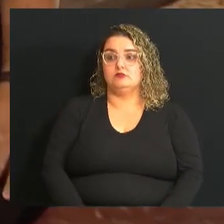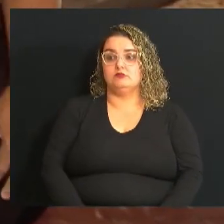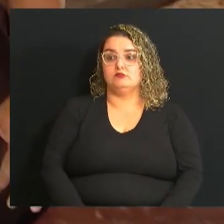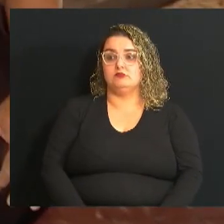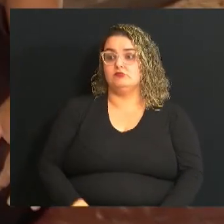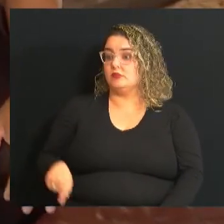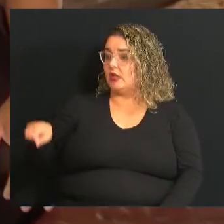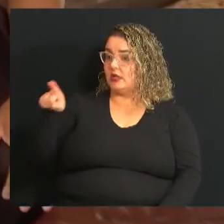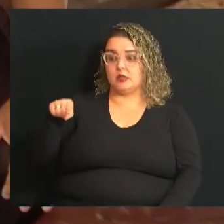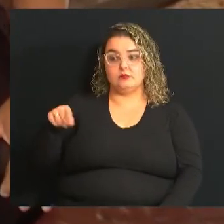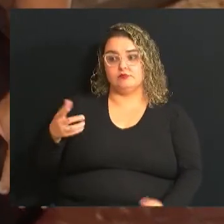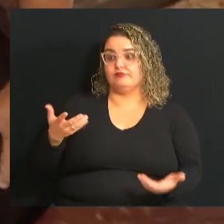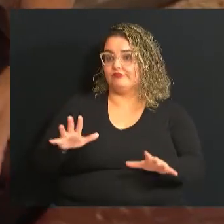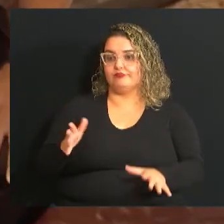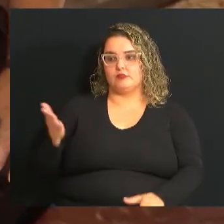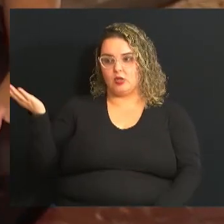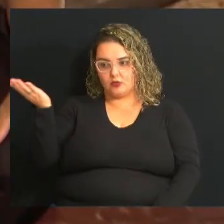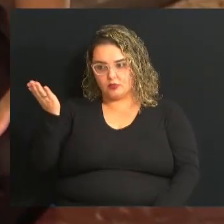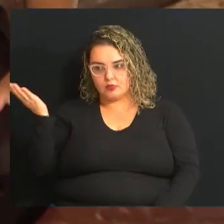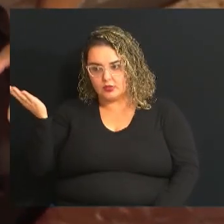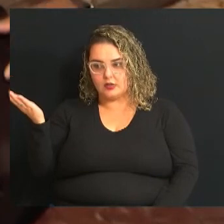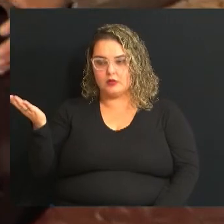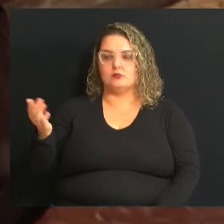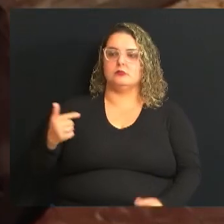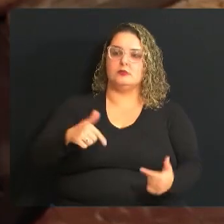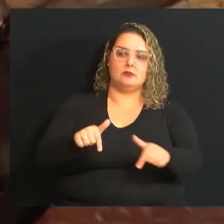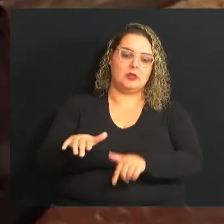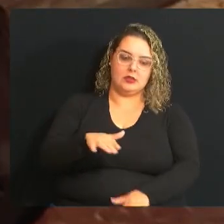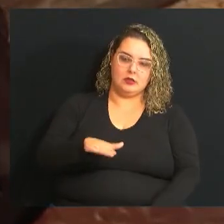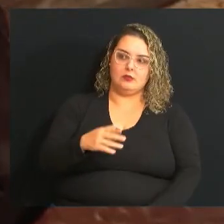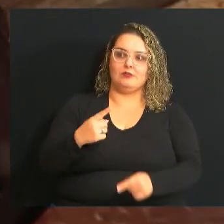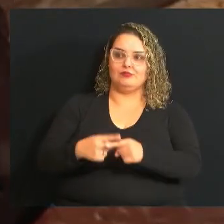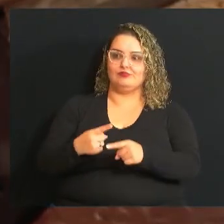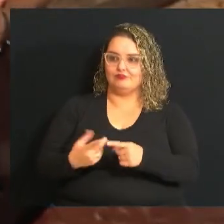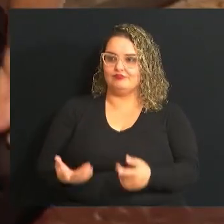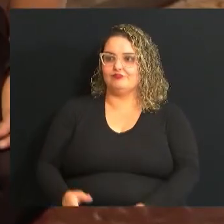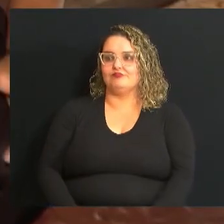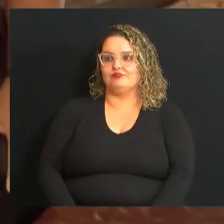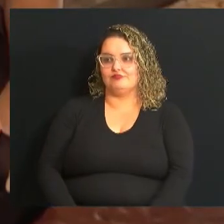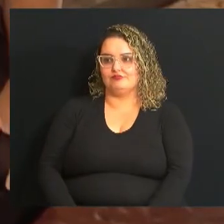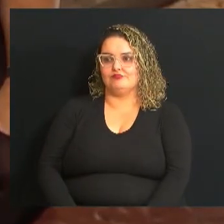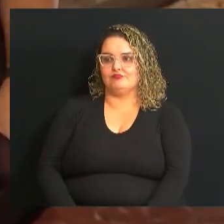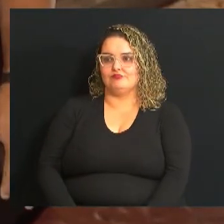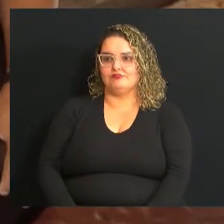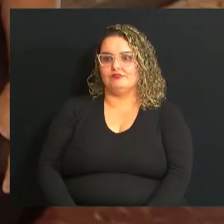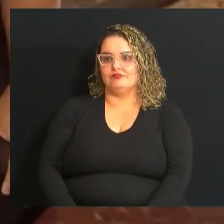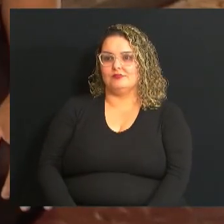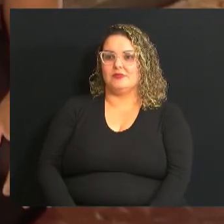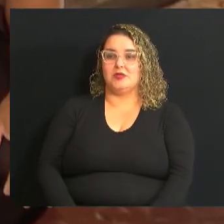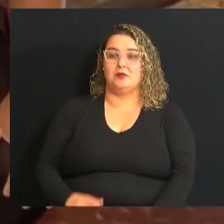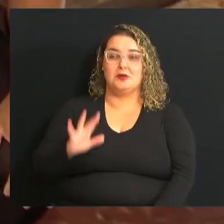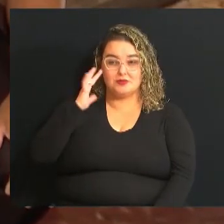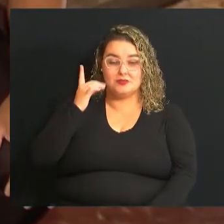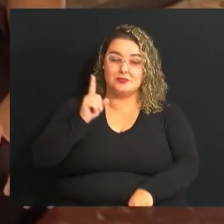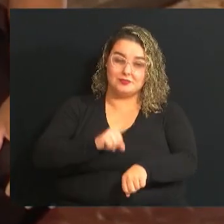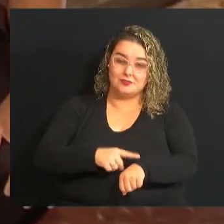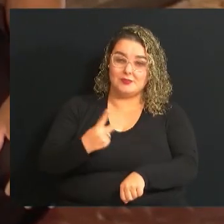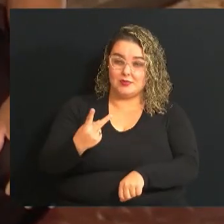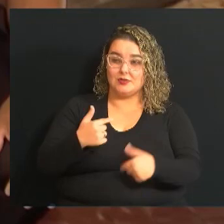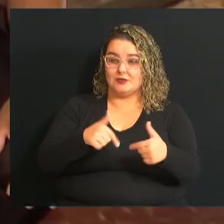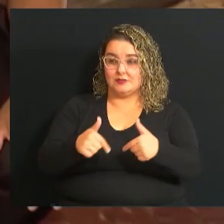do boleto, isso não pode acontecer. Paguei em cartão de crédito, ele vai fazer um estorno